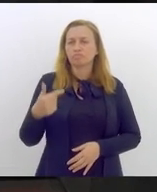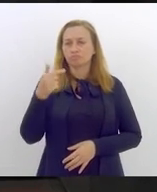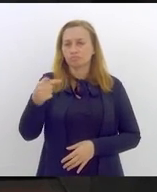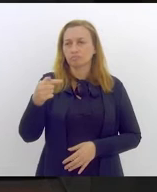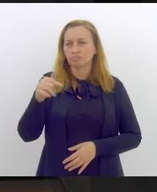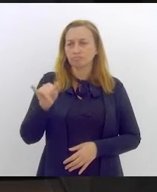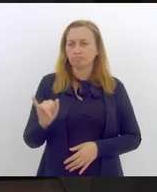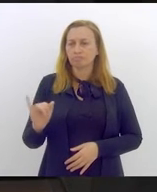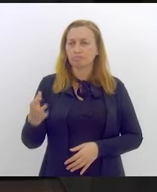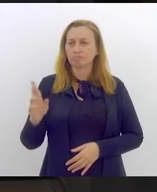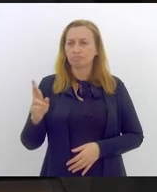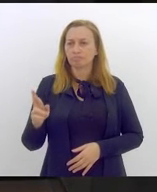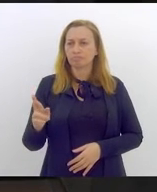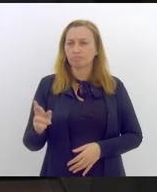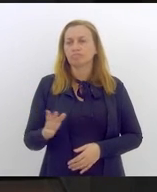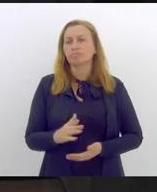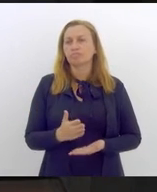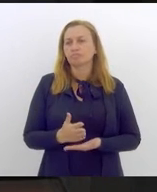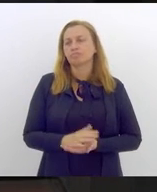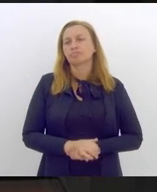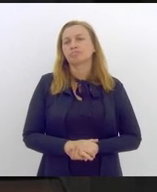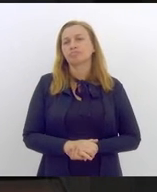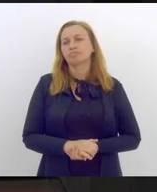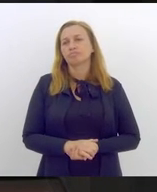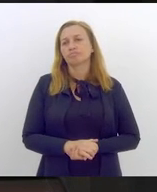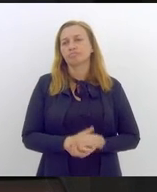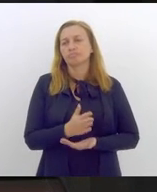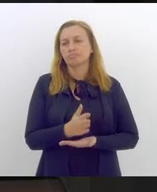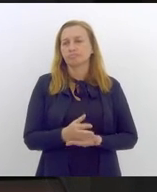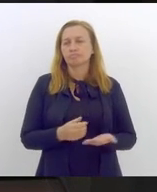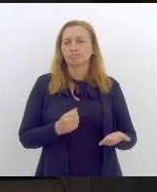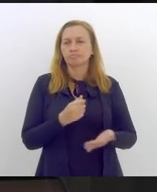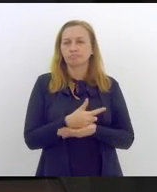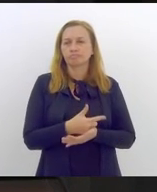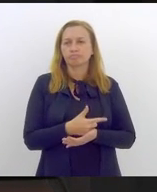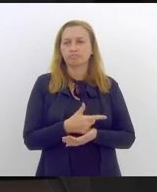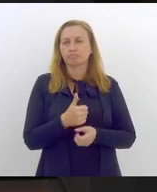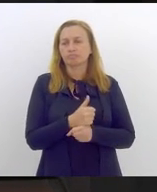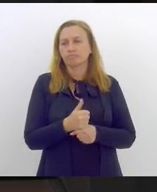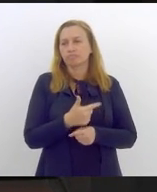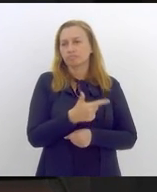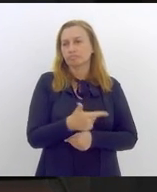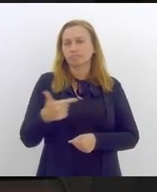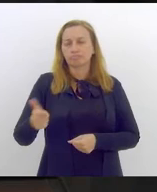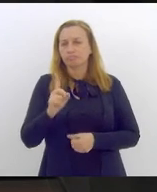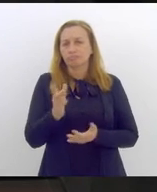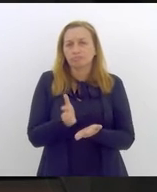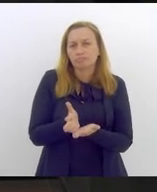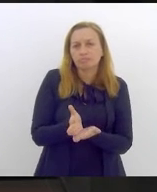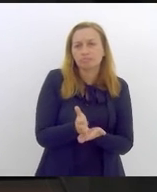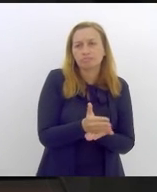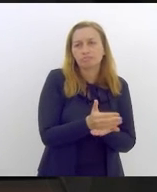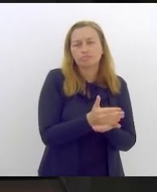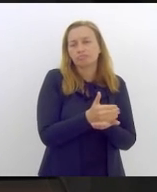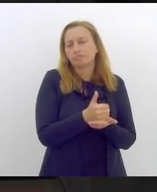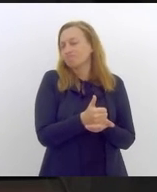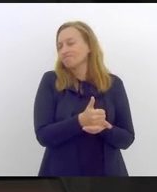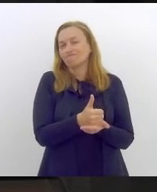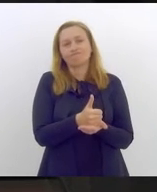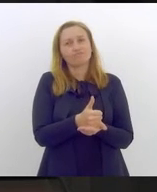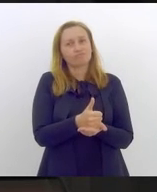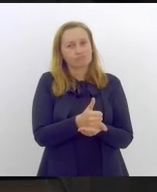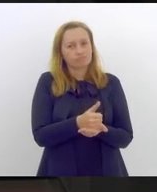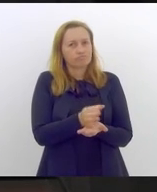reais foi parte do outorga paga em 2022 não foi arrecadação ordinária